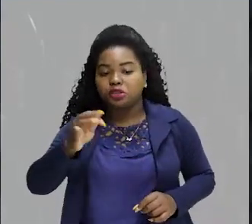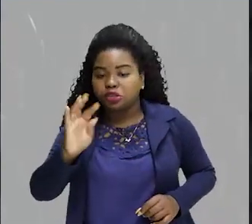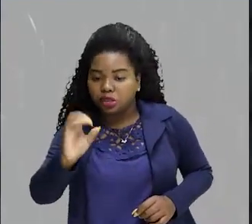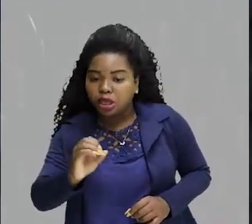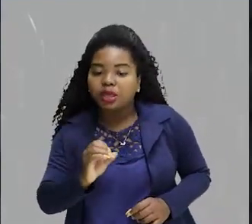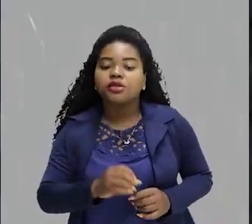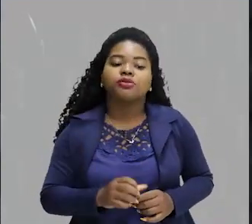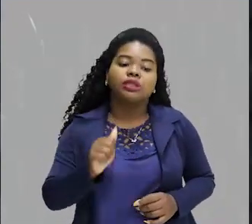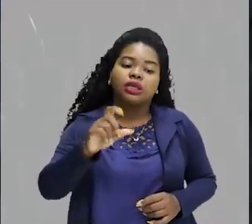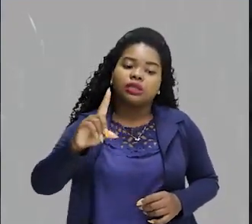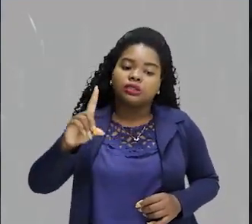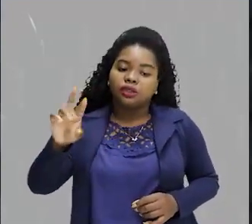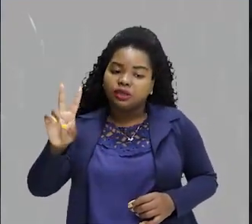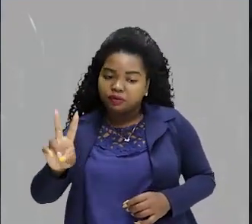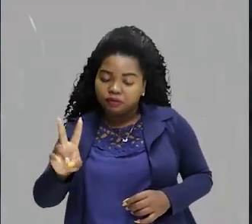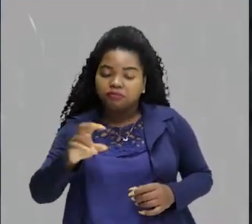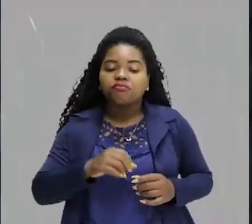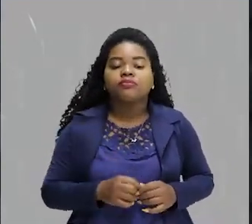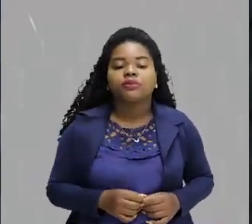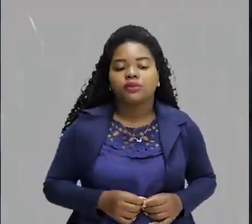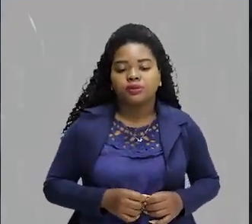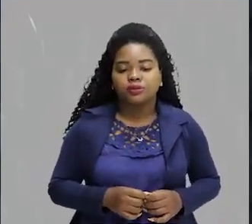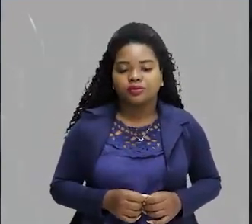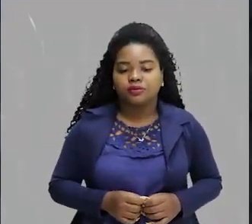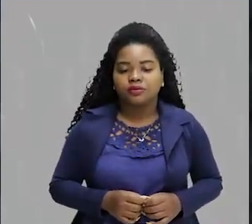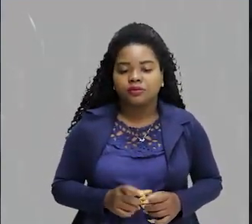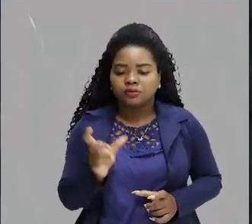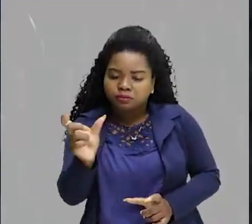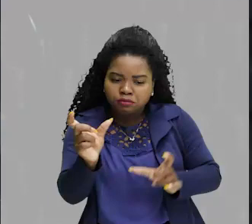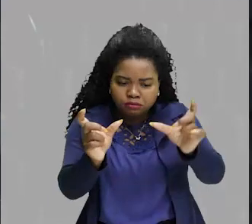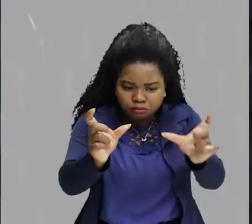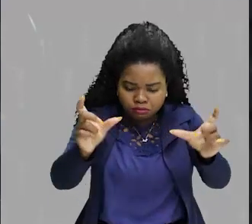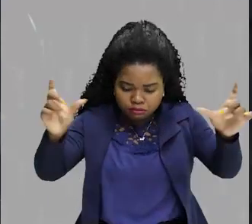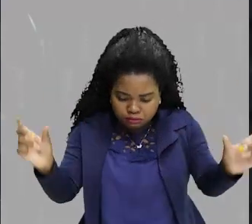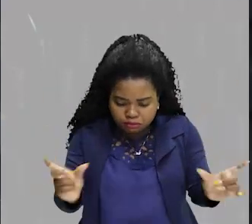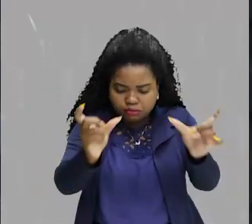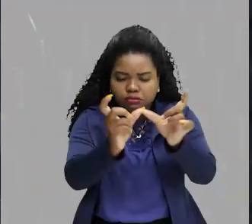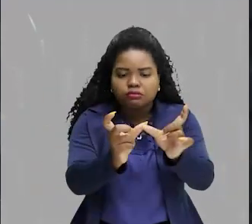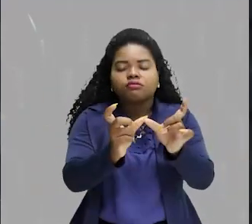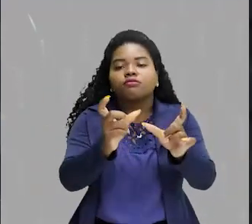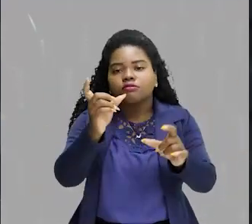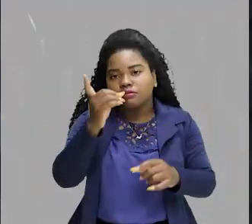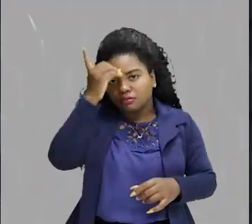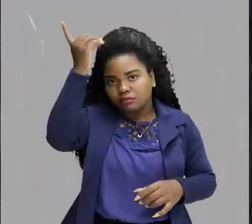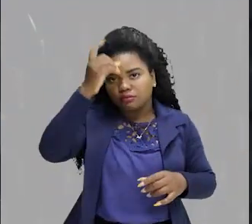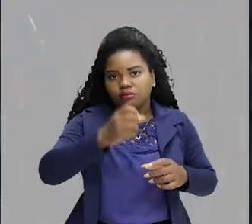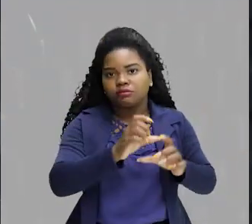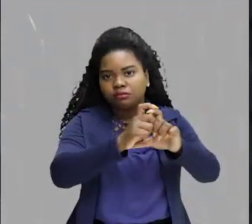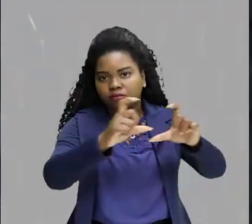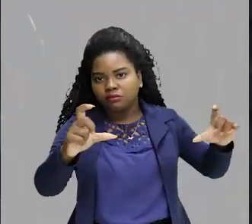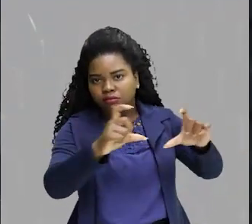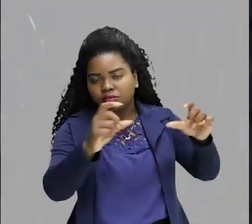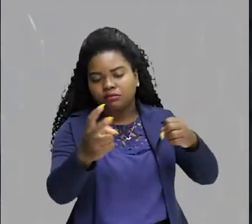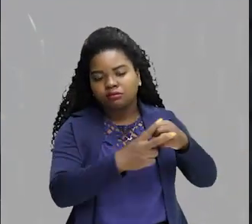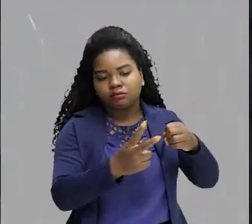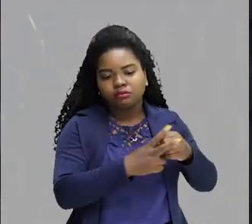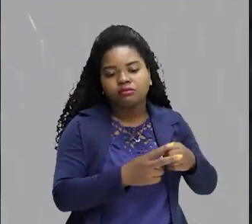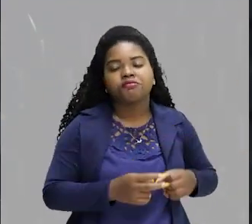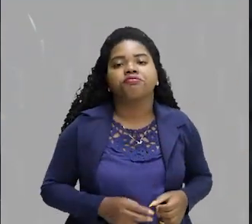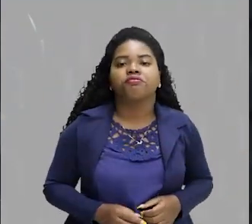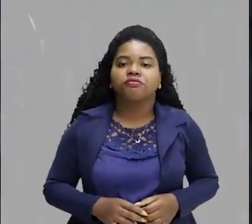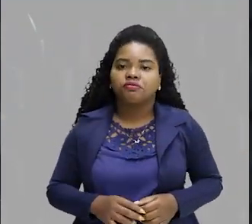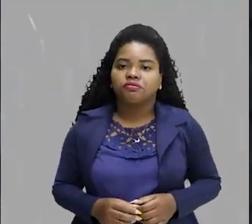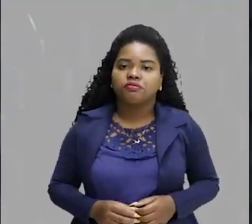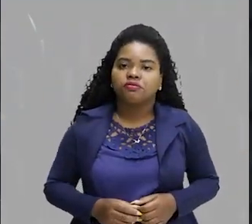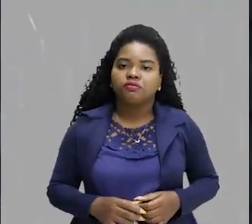adverbial, diferentes partículas que complementam a ideia do verbo e a ação que o sujeito está